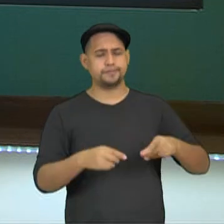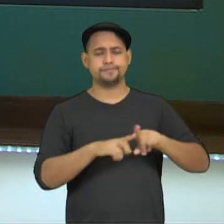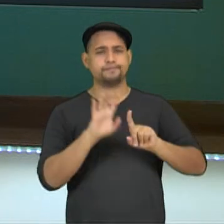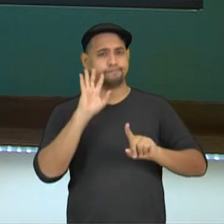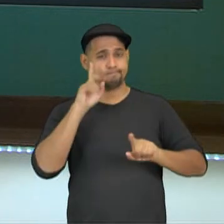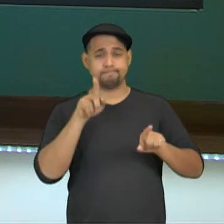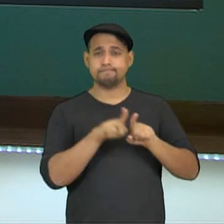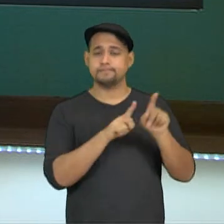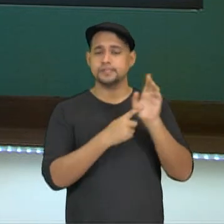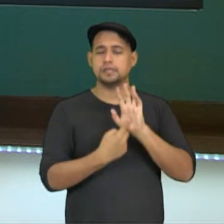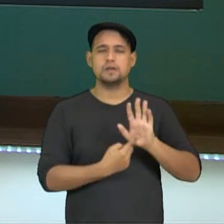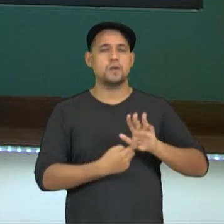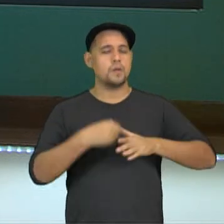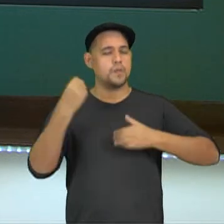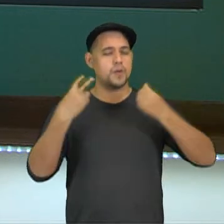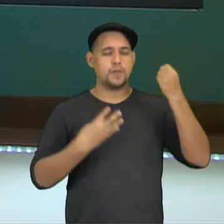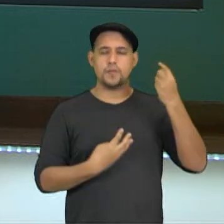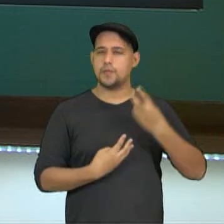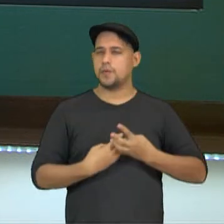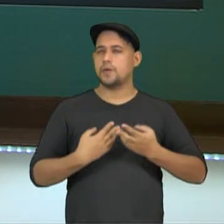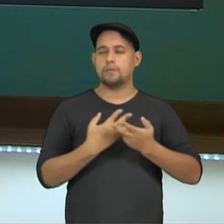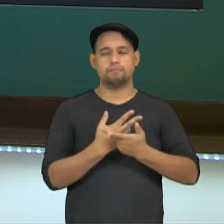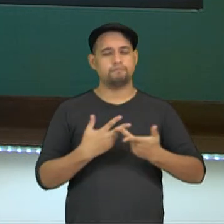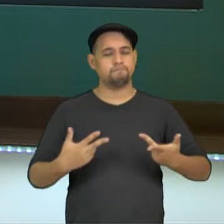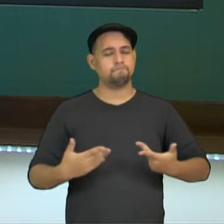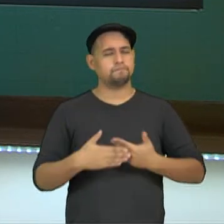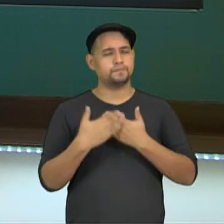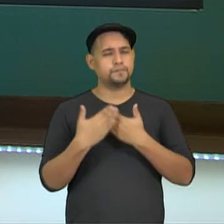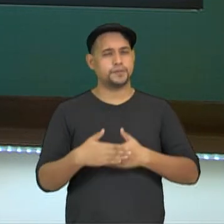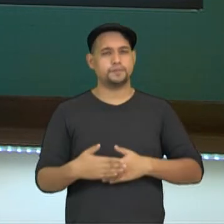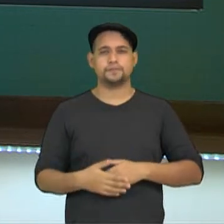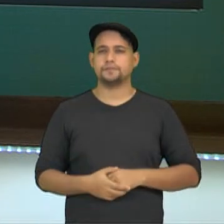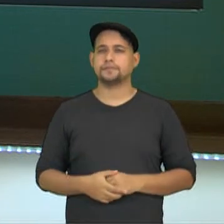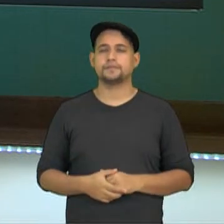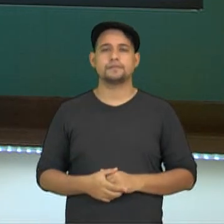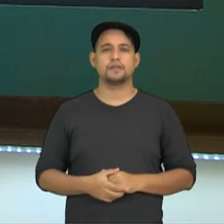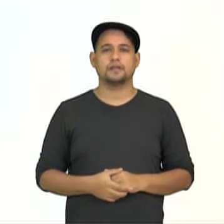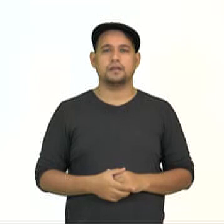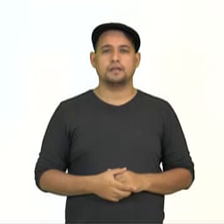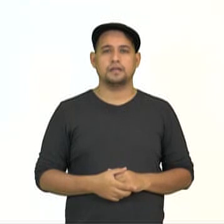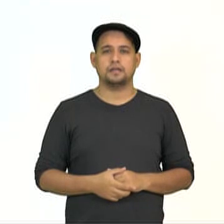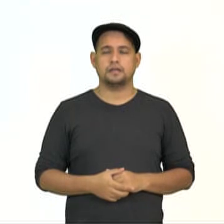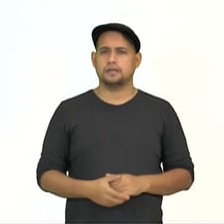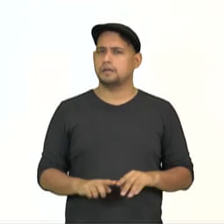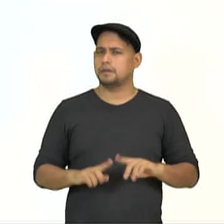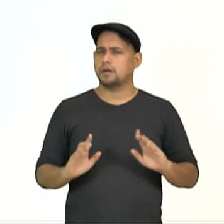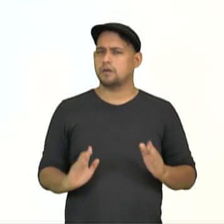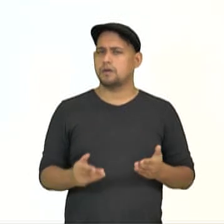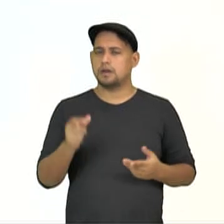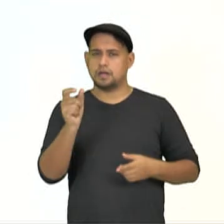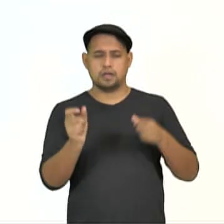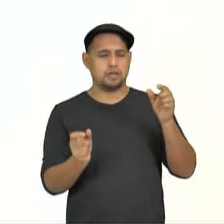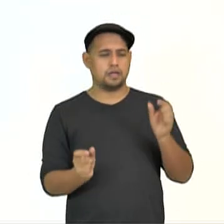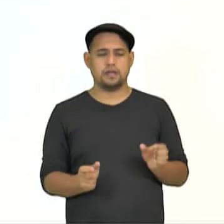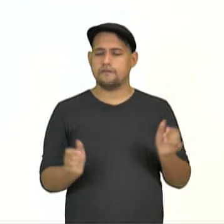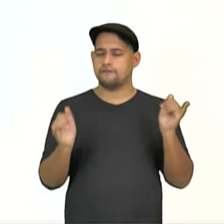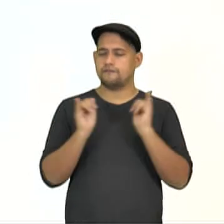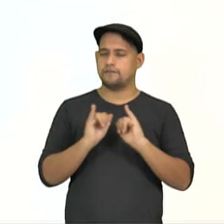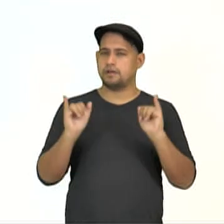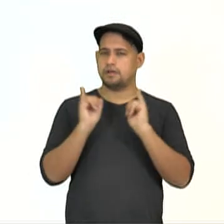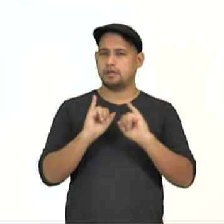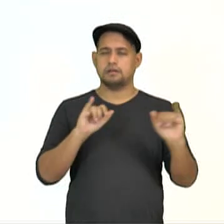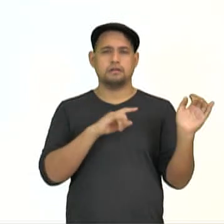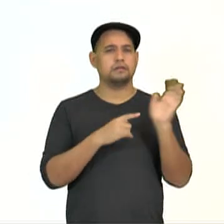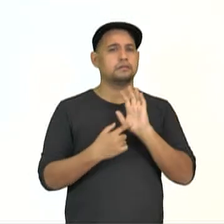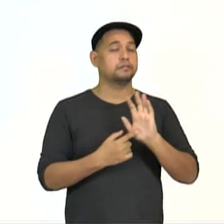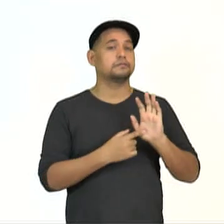fato e traz argumentos, fatos, comprovações. Agora as características da notícia, traçando